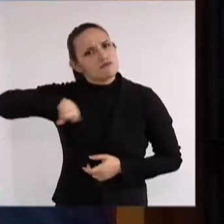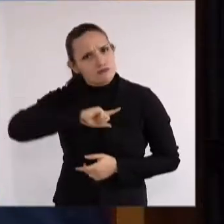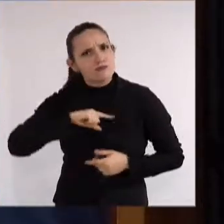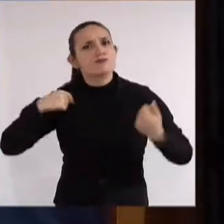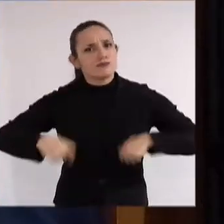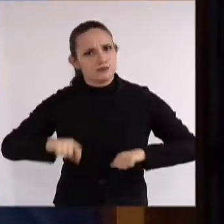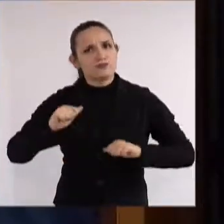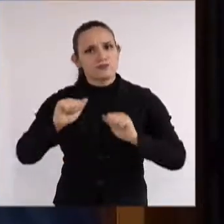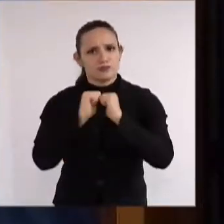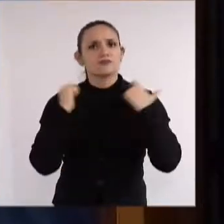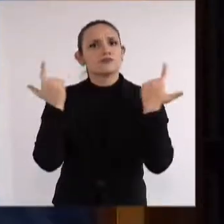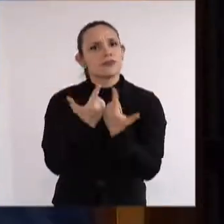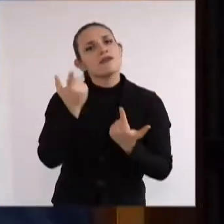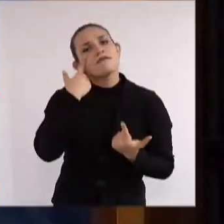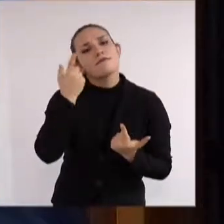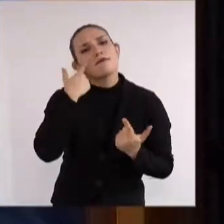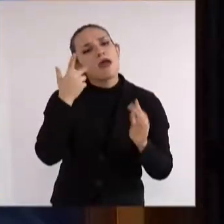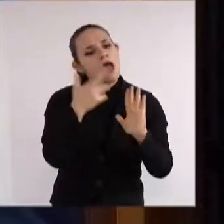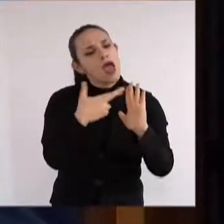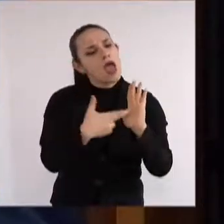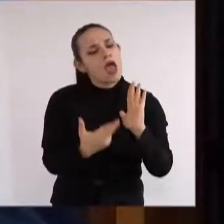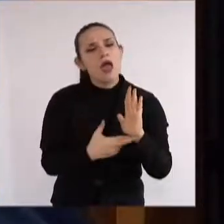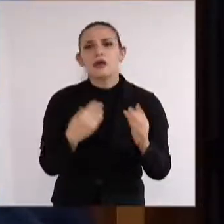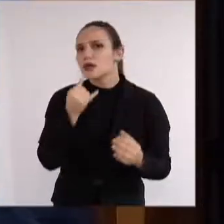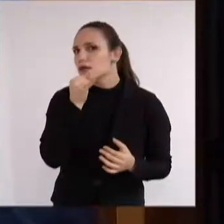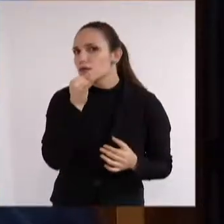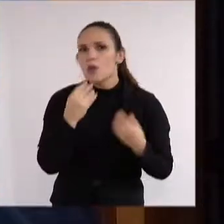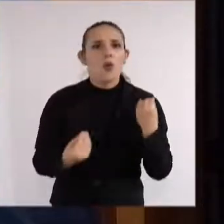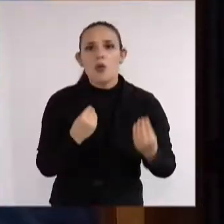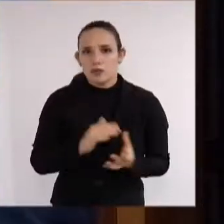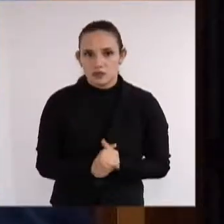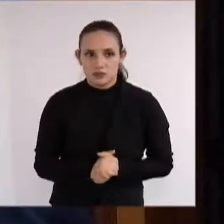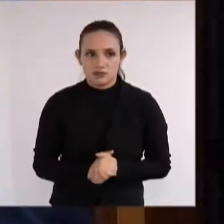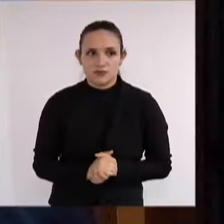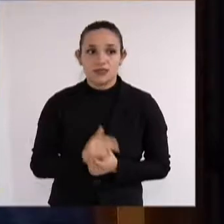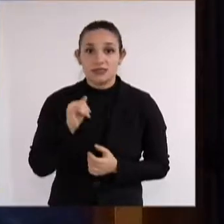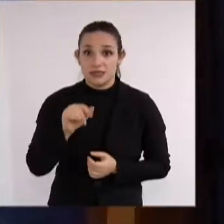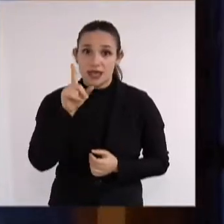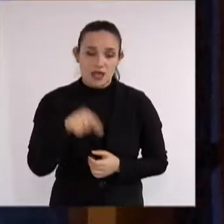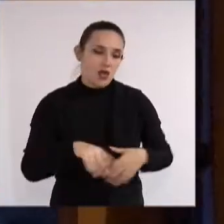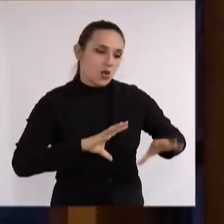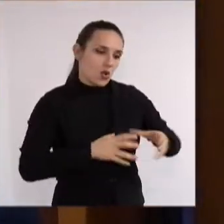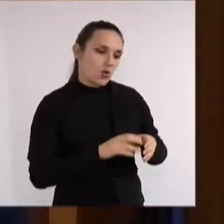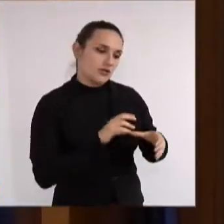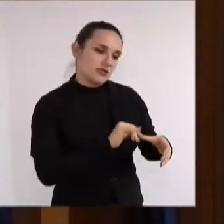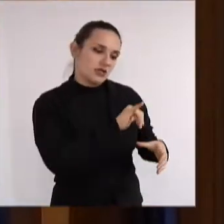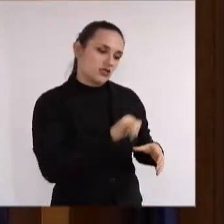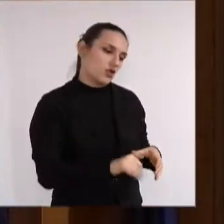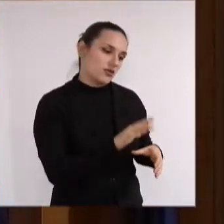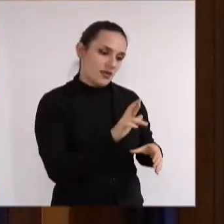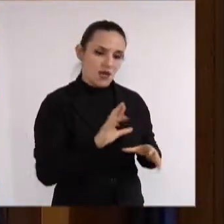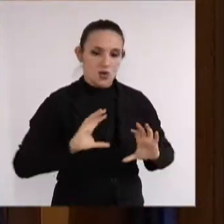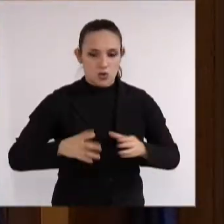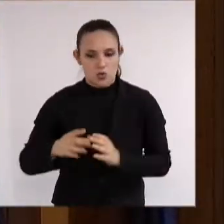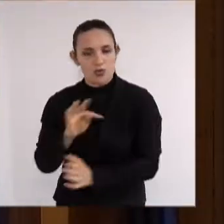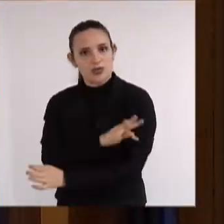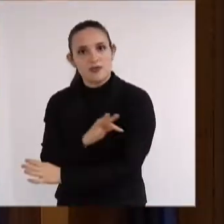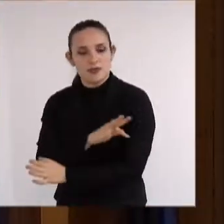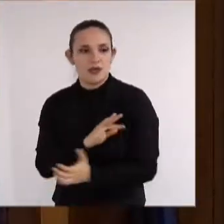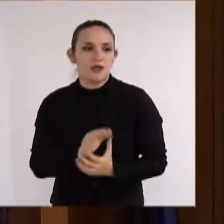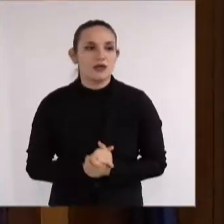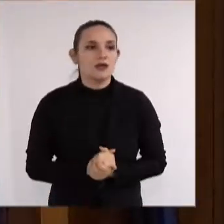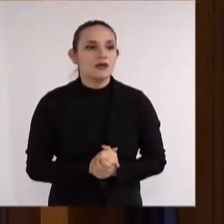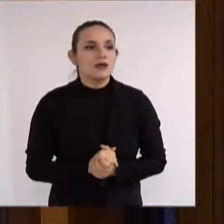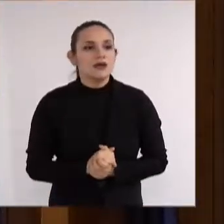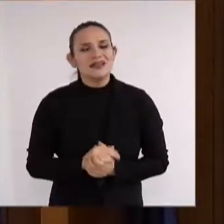aqui na casa um critério de quando a comissão de Constituição e Justiça, outra comissão, tiver algum problema de óbice,